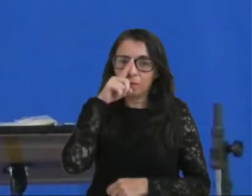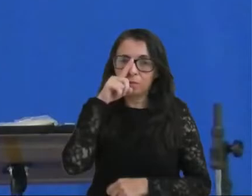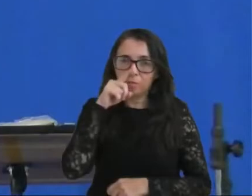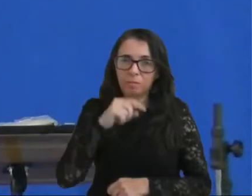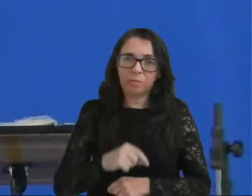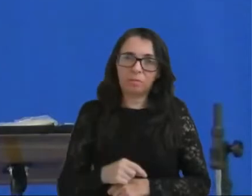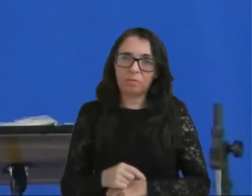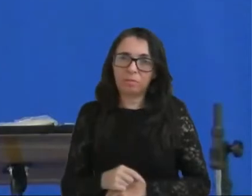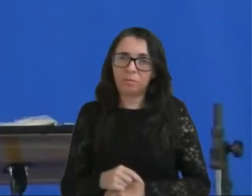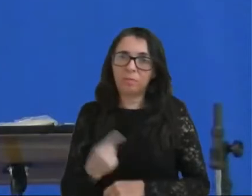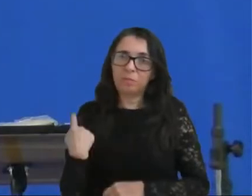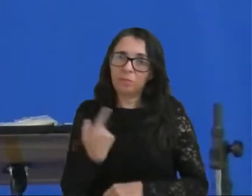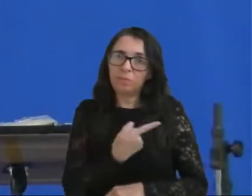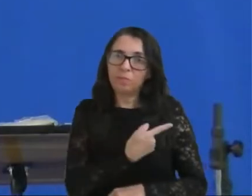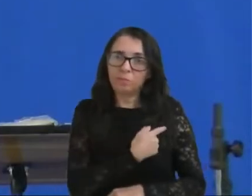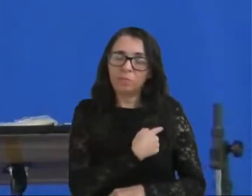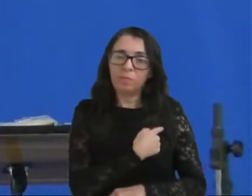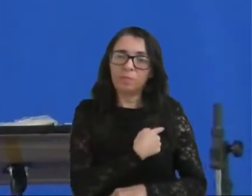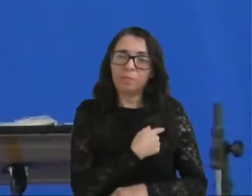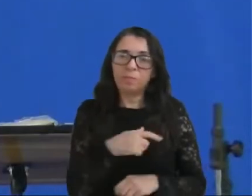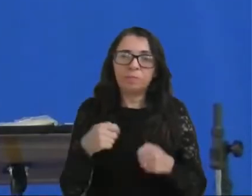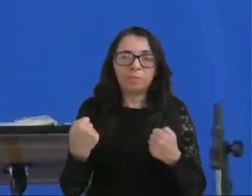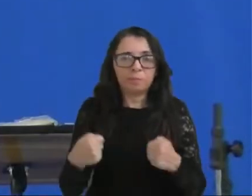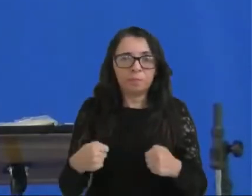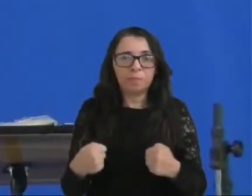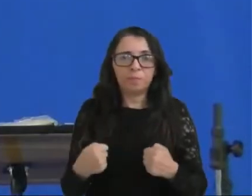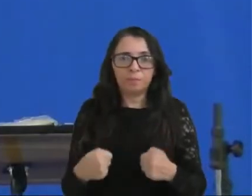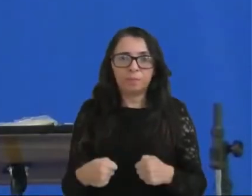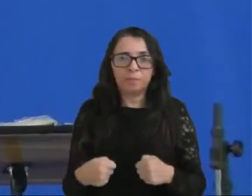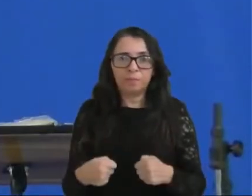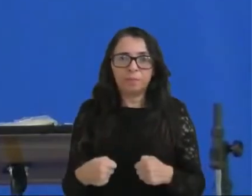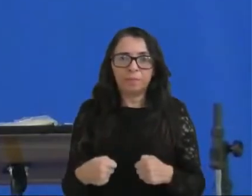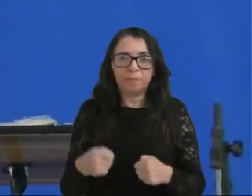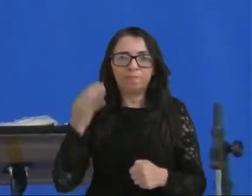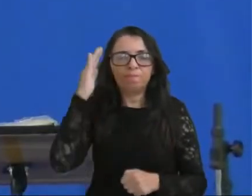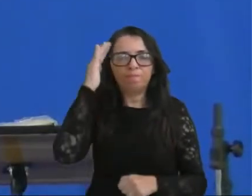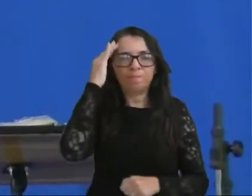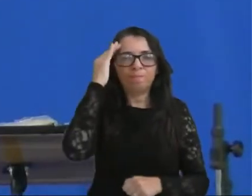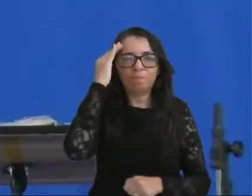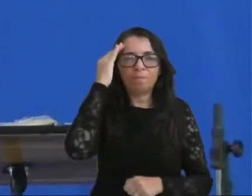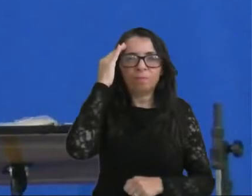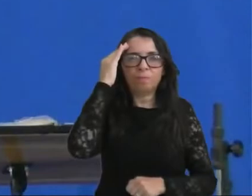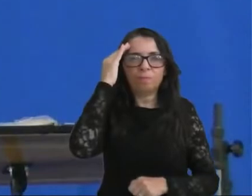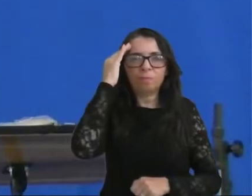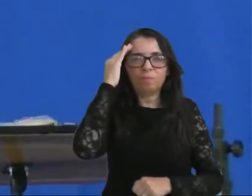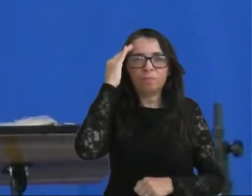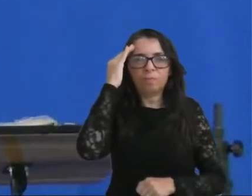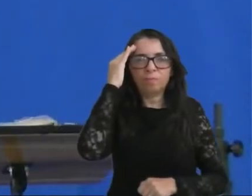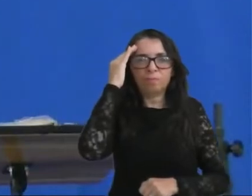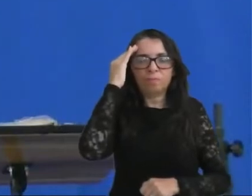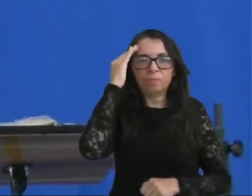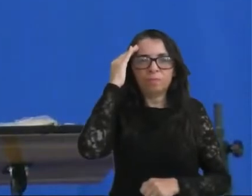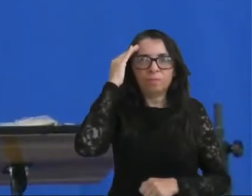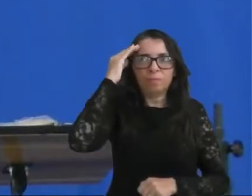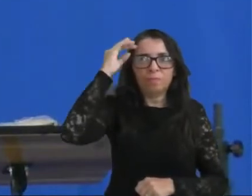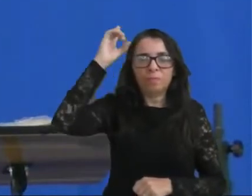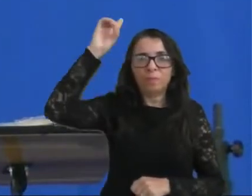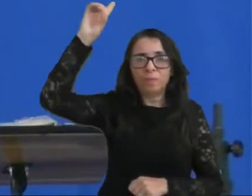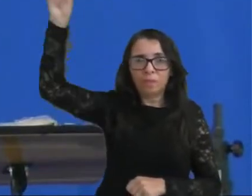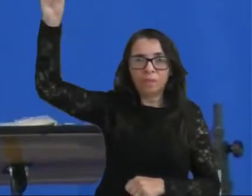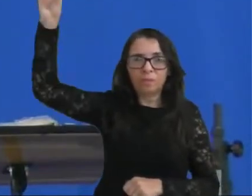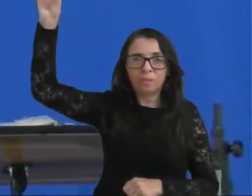que perdeu o tempo da sua visitação. Cuidado, irmão. Cuidado,